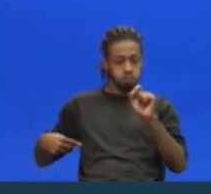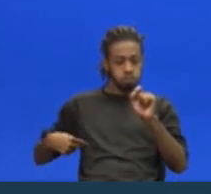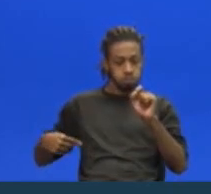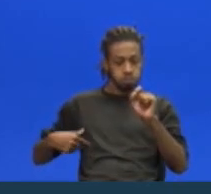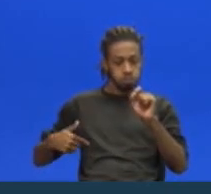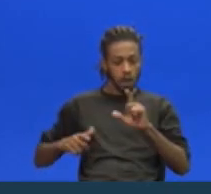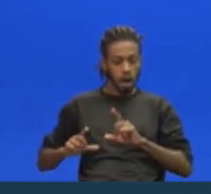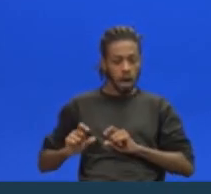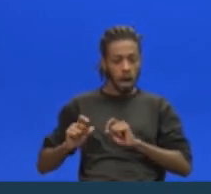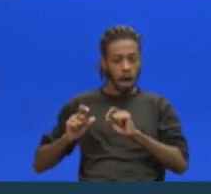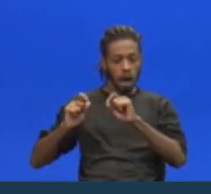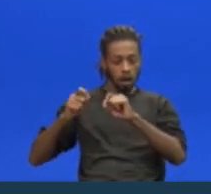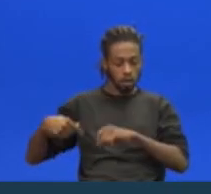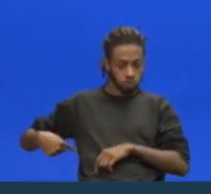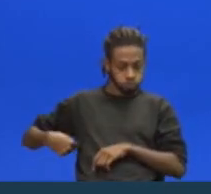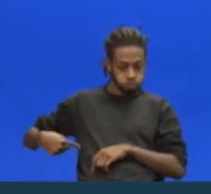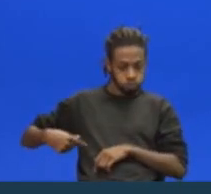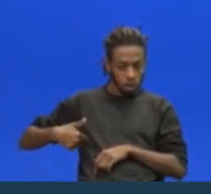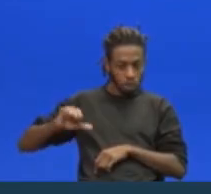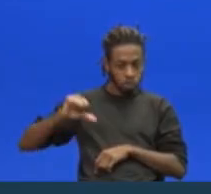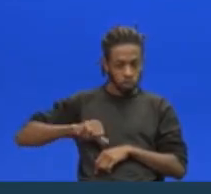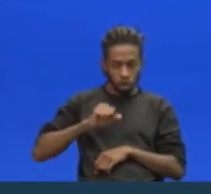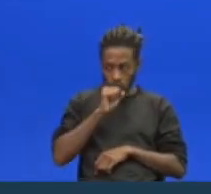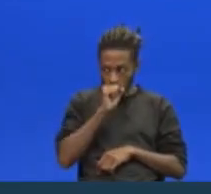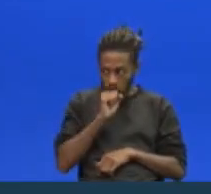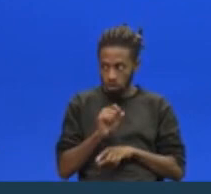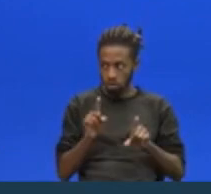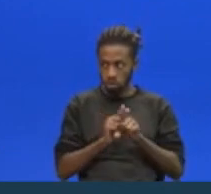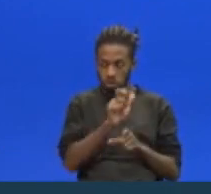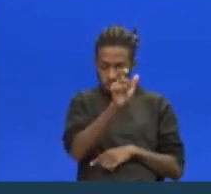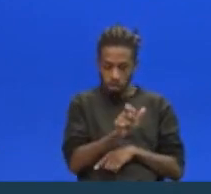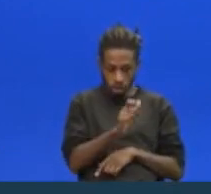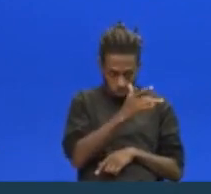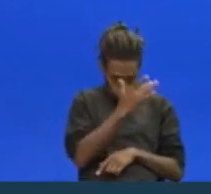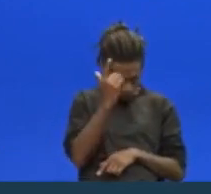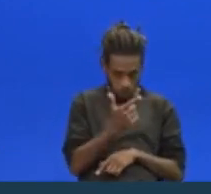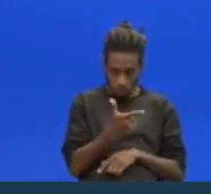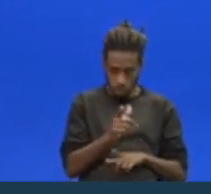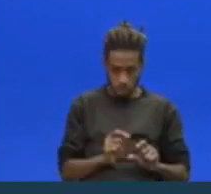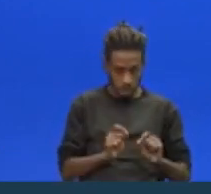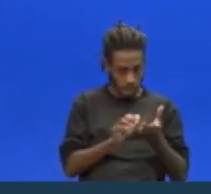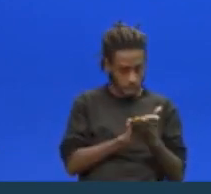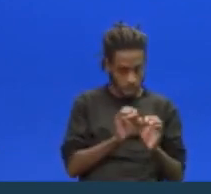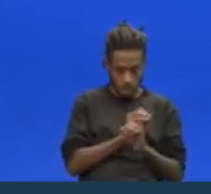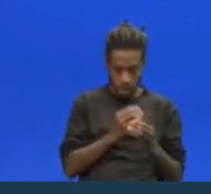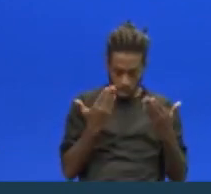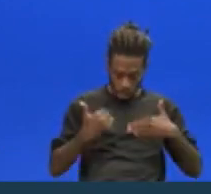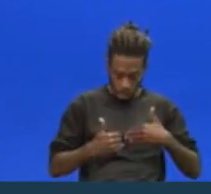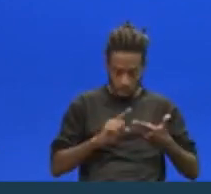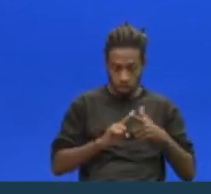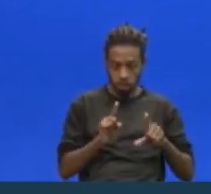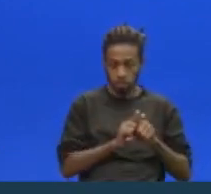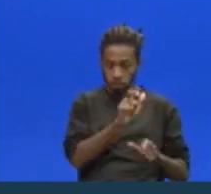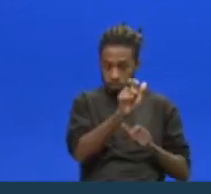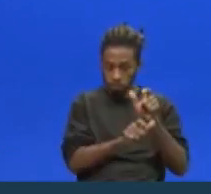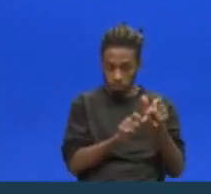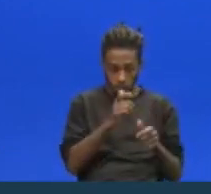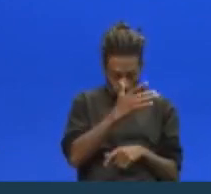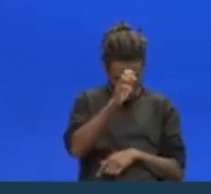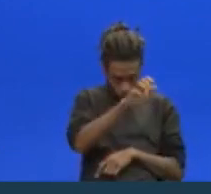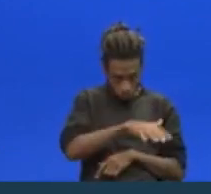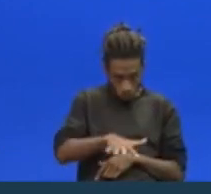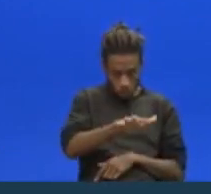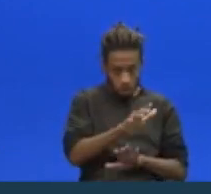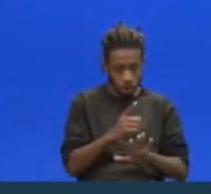favorecimento ao aparecimento de câncer. Então nós temos uma população de indivíduos que não tem câncer, sendo que desta população uma parte